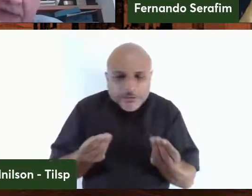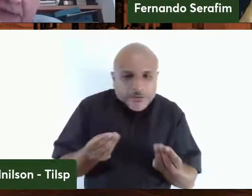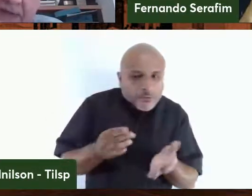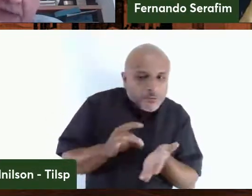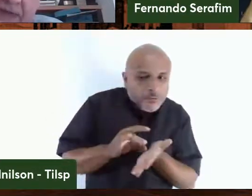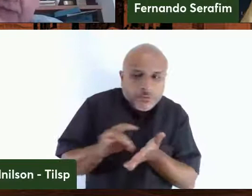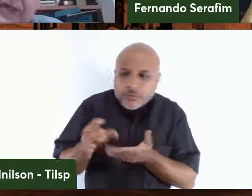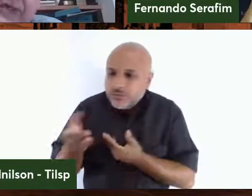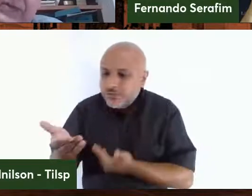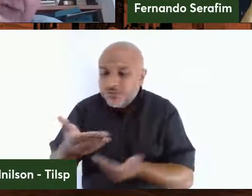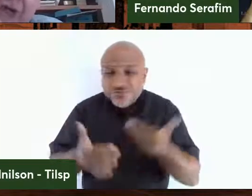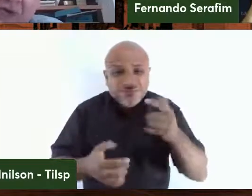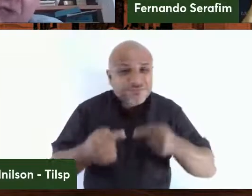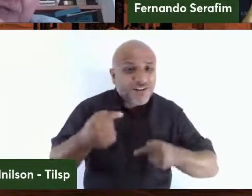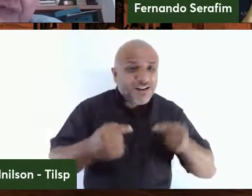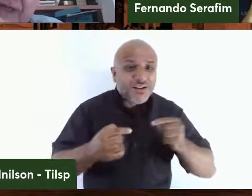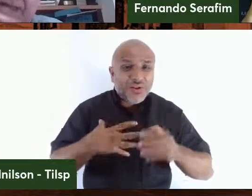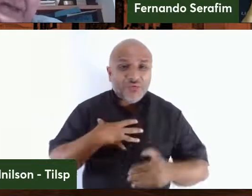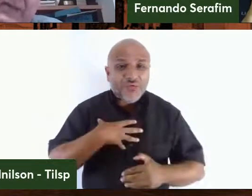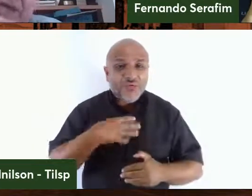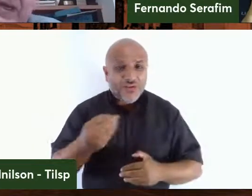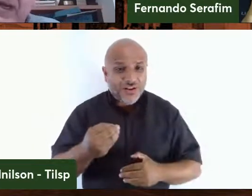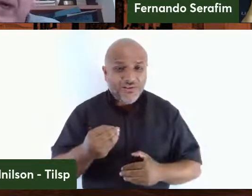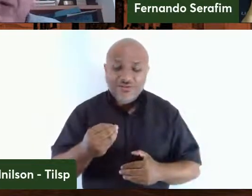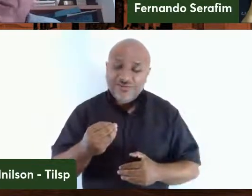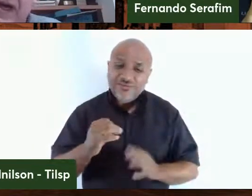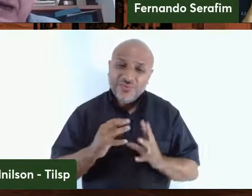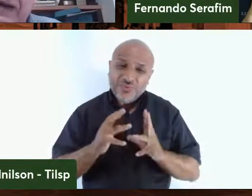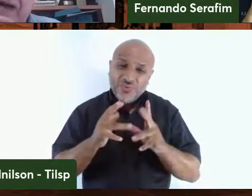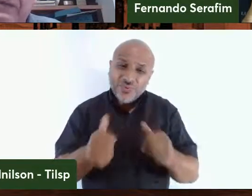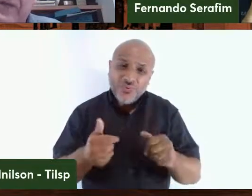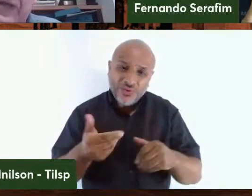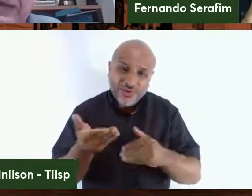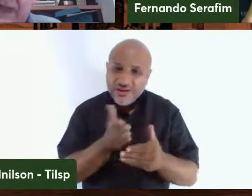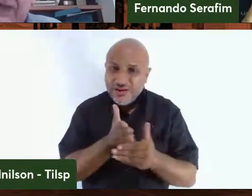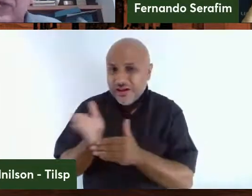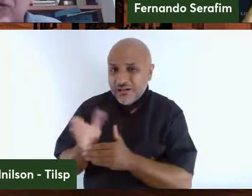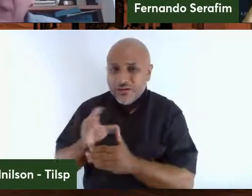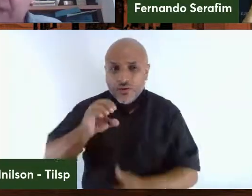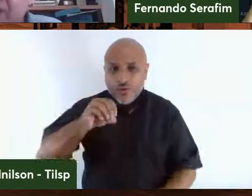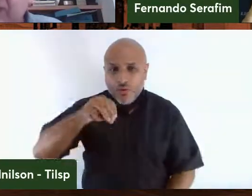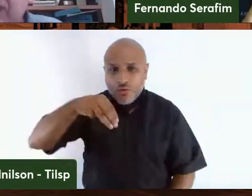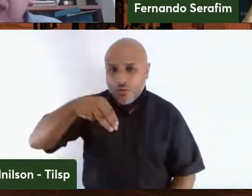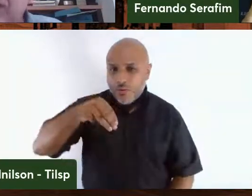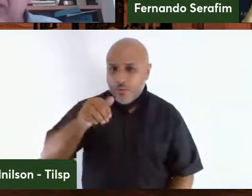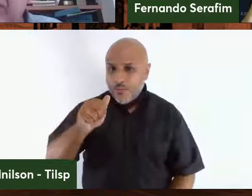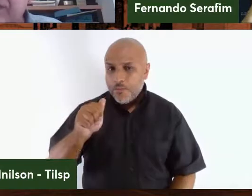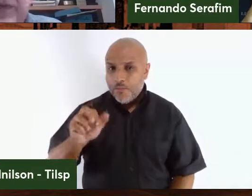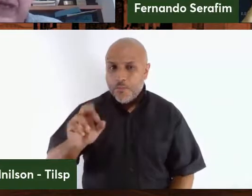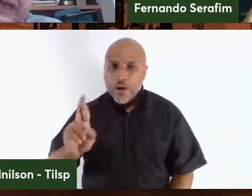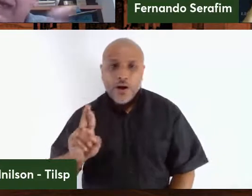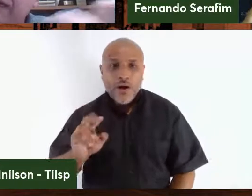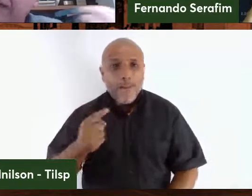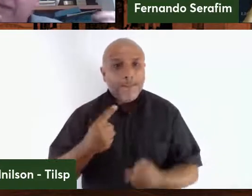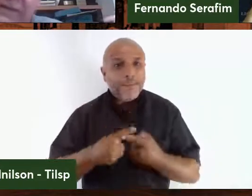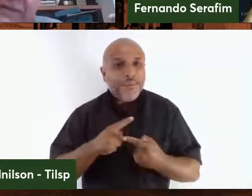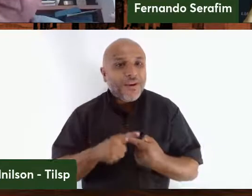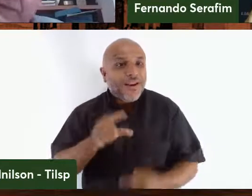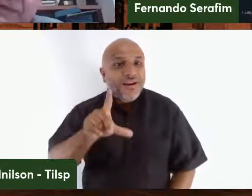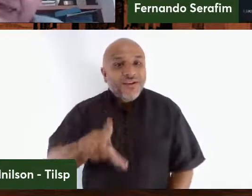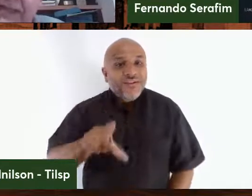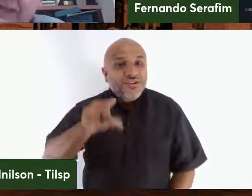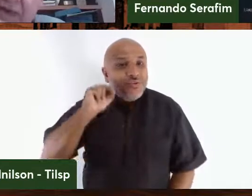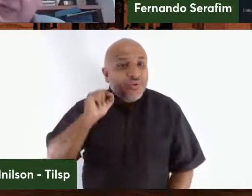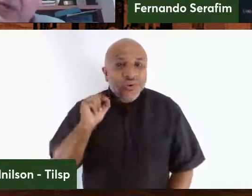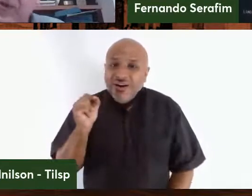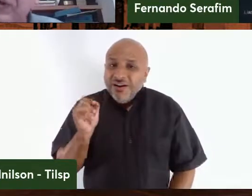entre os filhos do Yacoub em relação ao Omar. Porque essa escolha passional gera